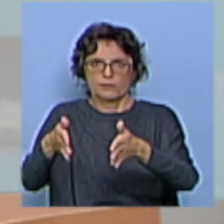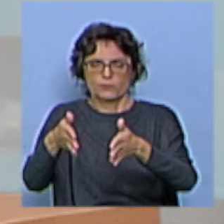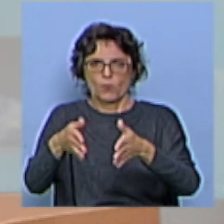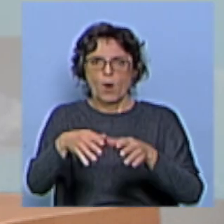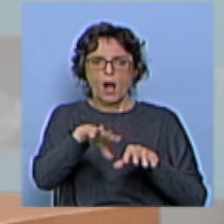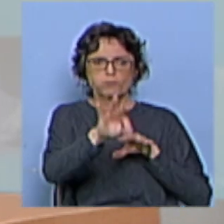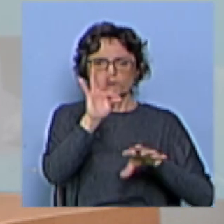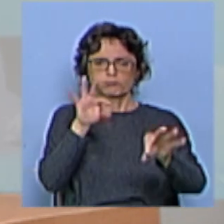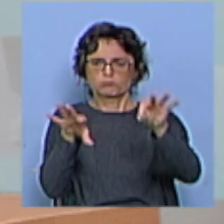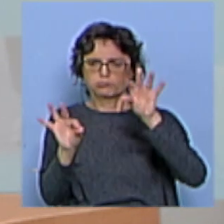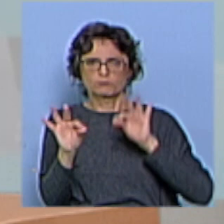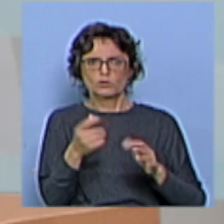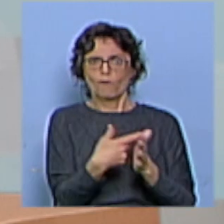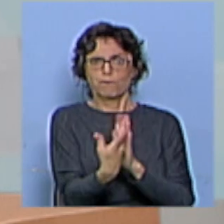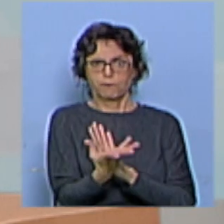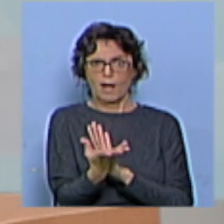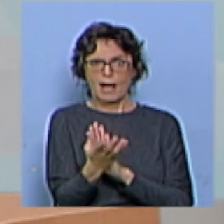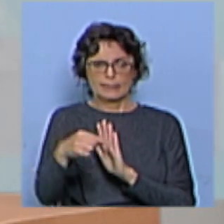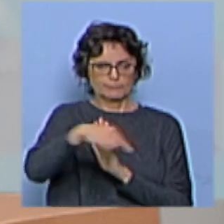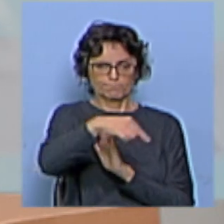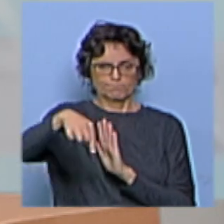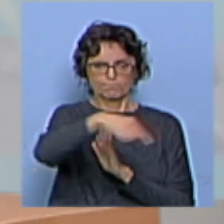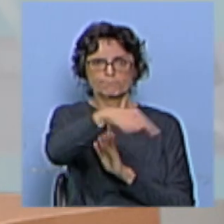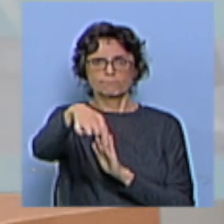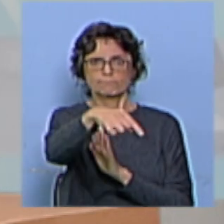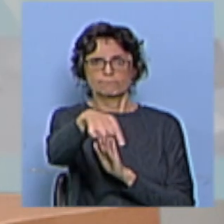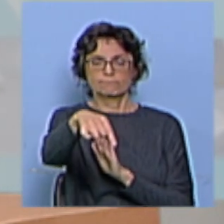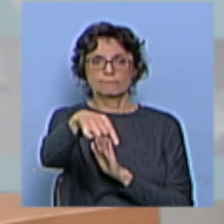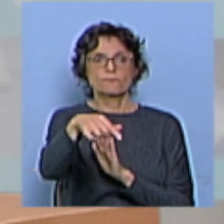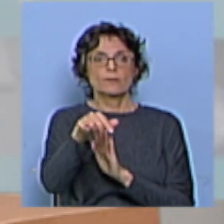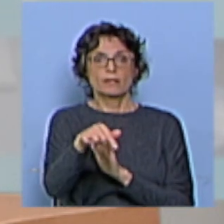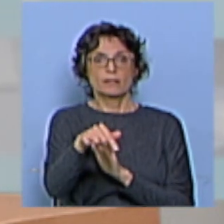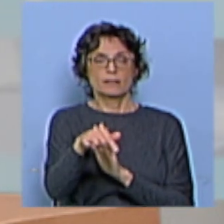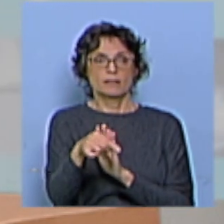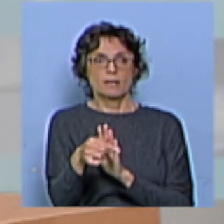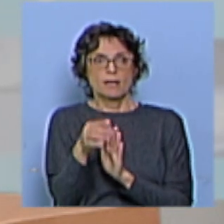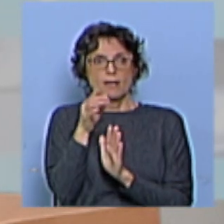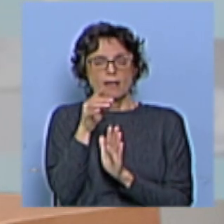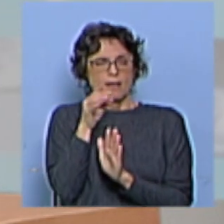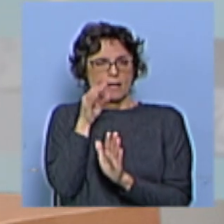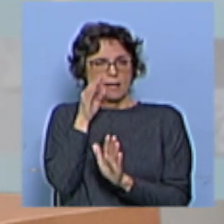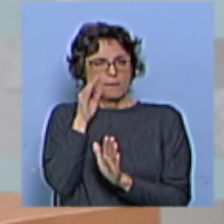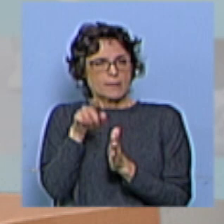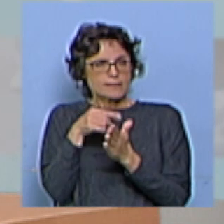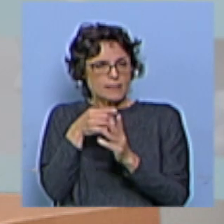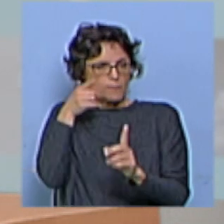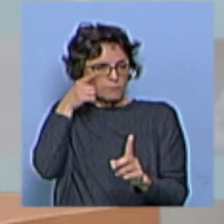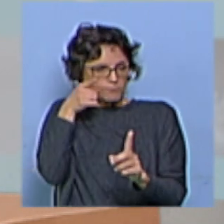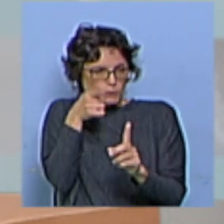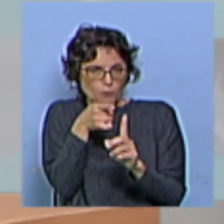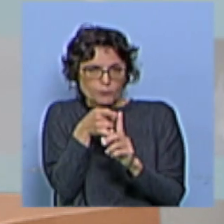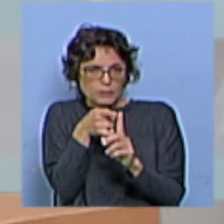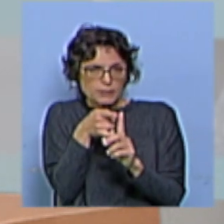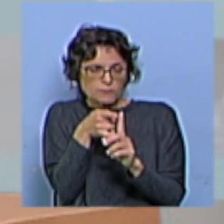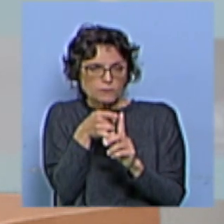opções de circuitos, de visitas, etc., e pensando também em todas estas dinâmicas do turismo de um modo geral,